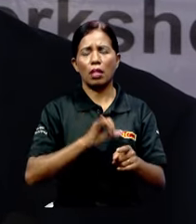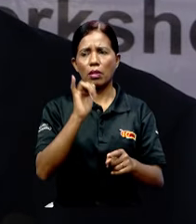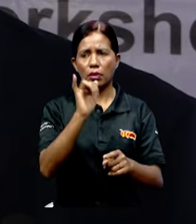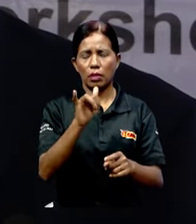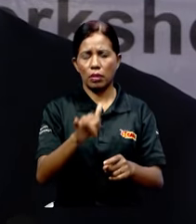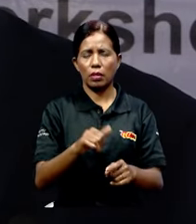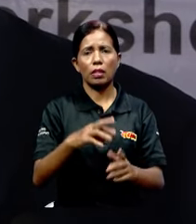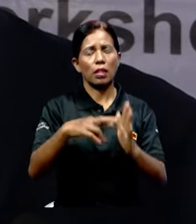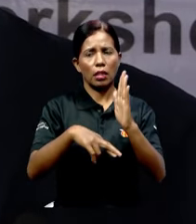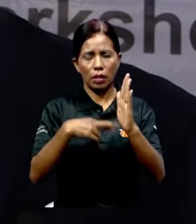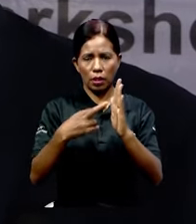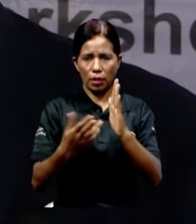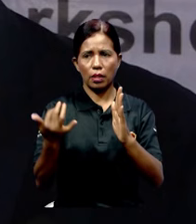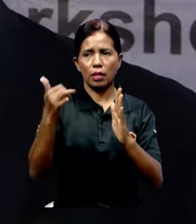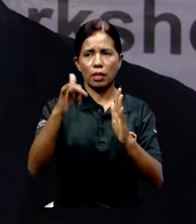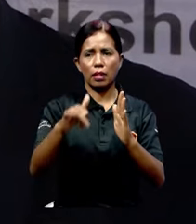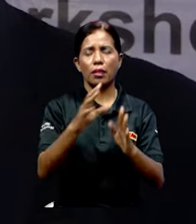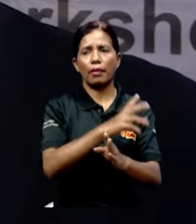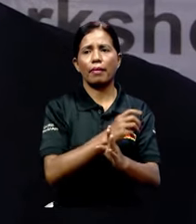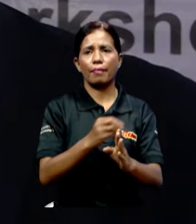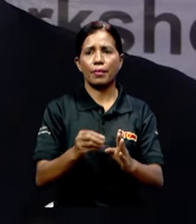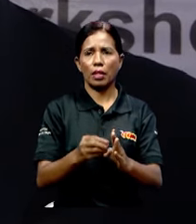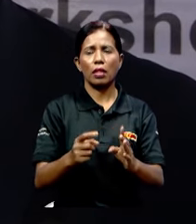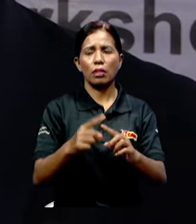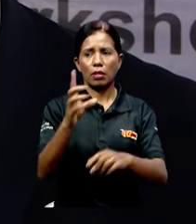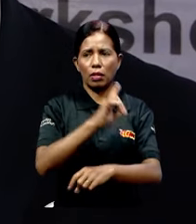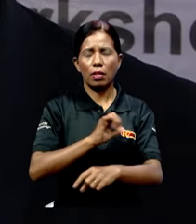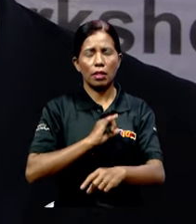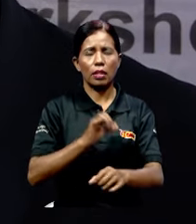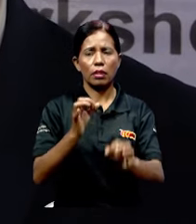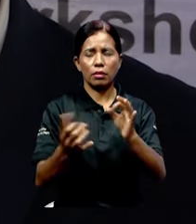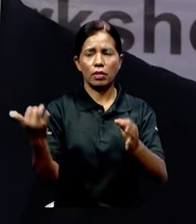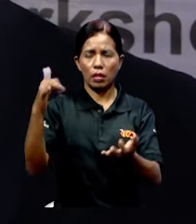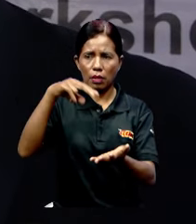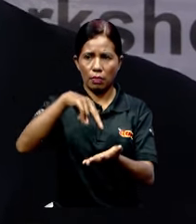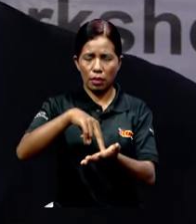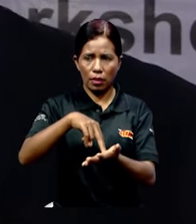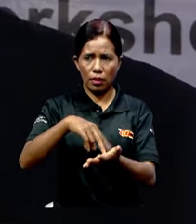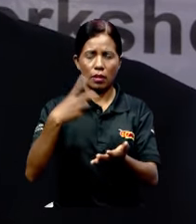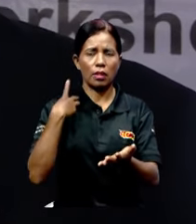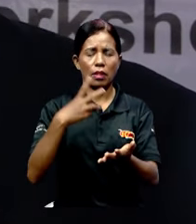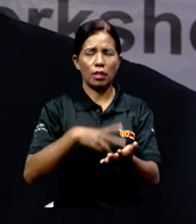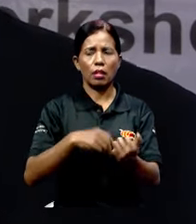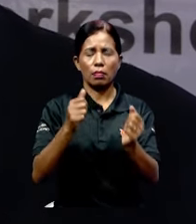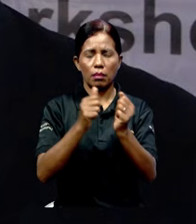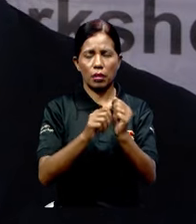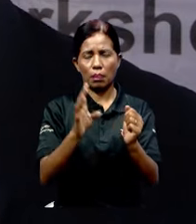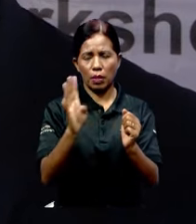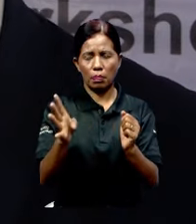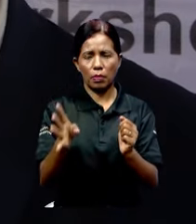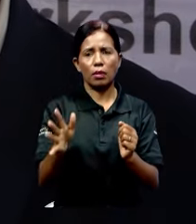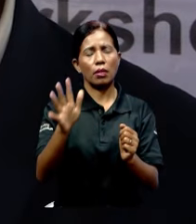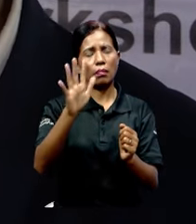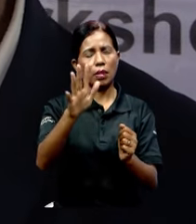ia medidas apropriado ia contexto atual o renaudian se sira hamiko na ita maratona 40 tal kilometros se sira hamiko